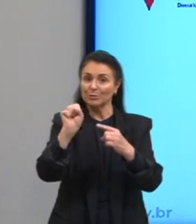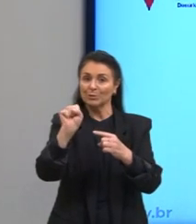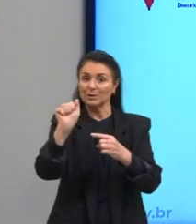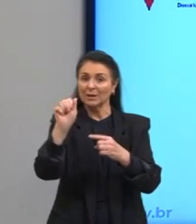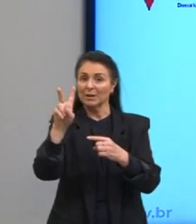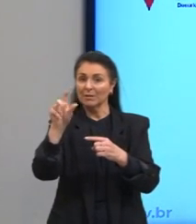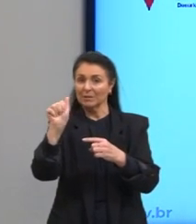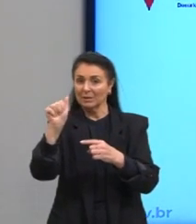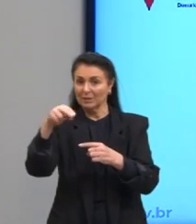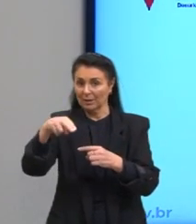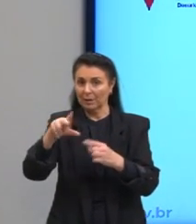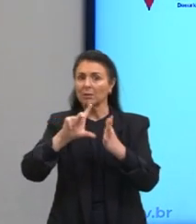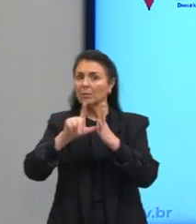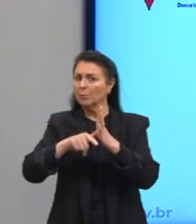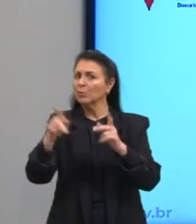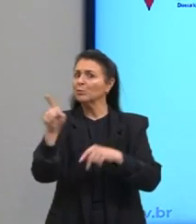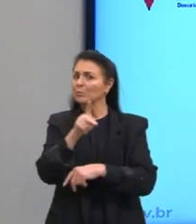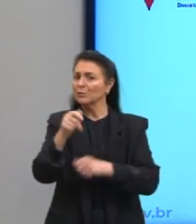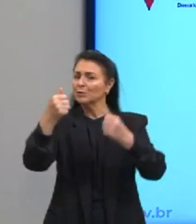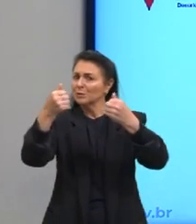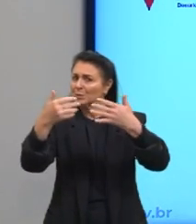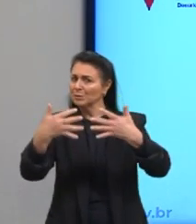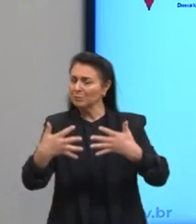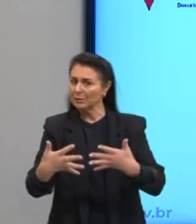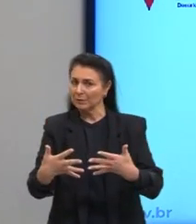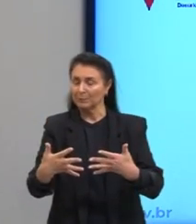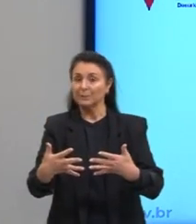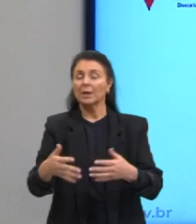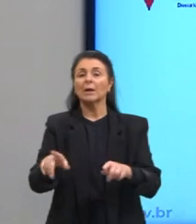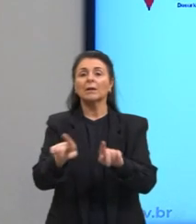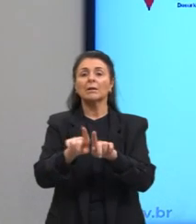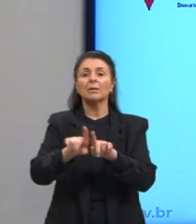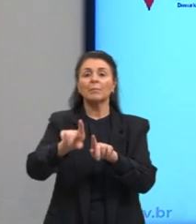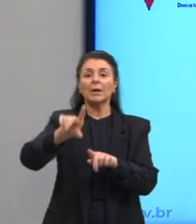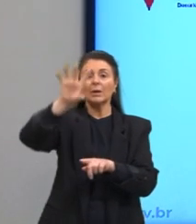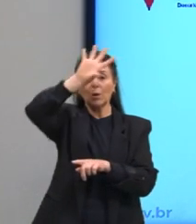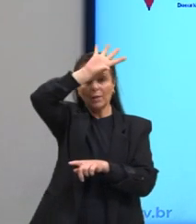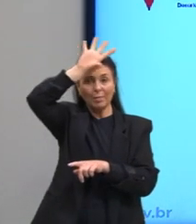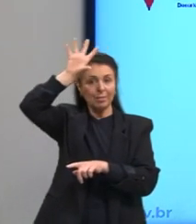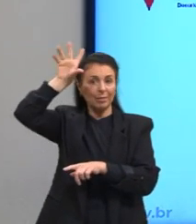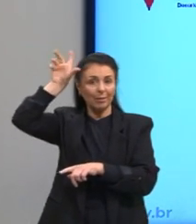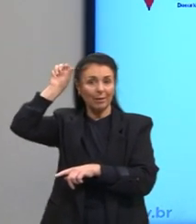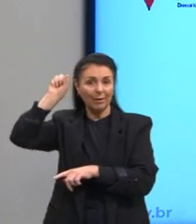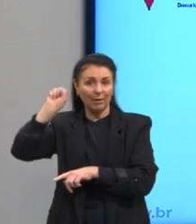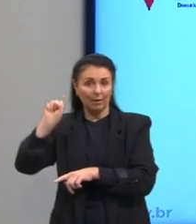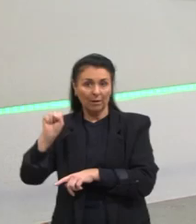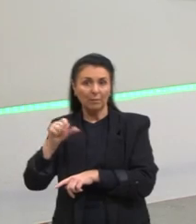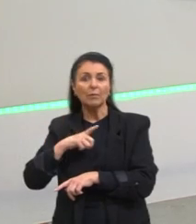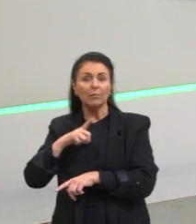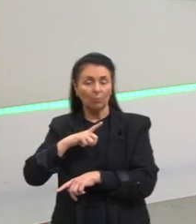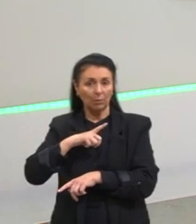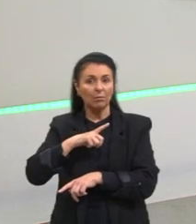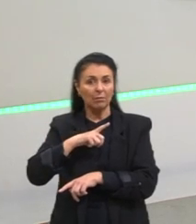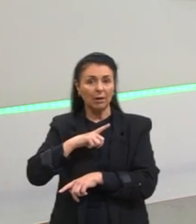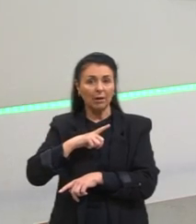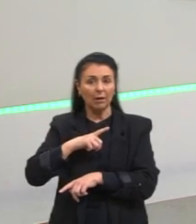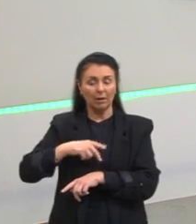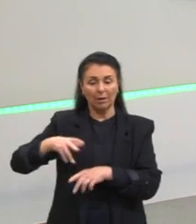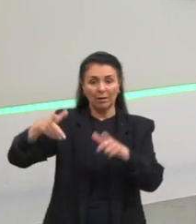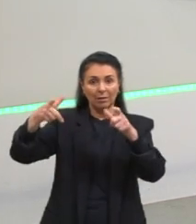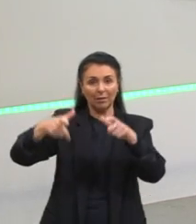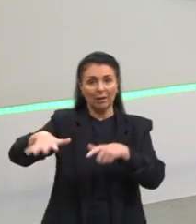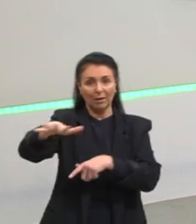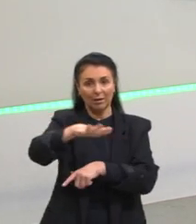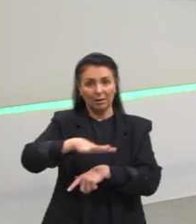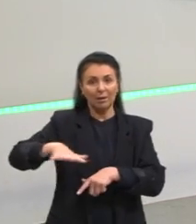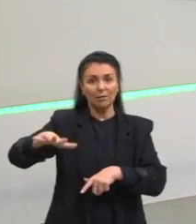aula e aí não na relacionado então na África também tem ó Savana que são parecidos biologicamente o